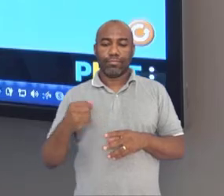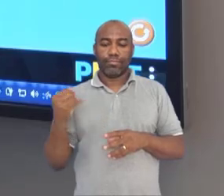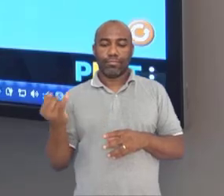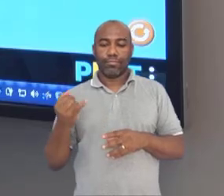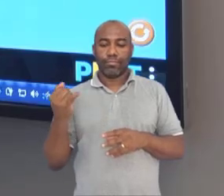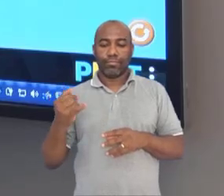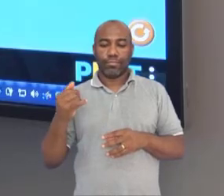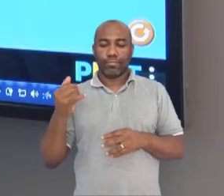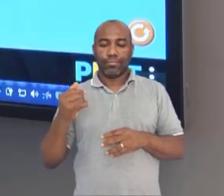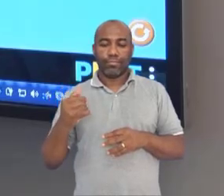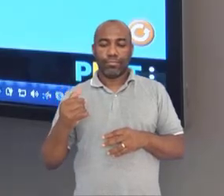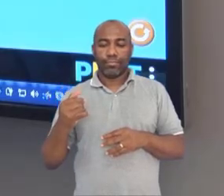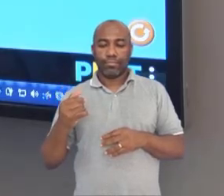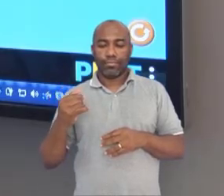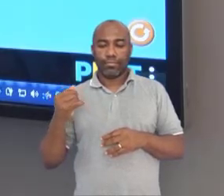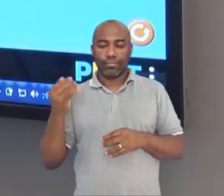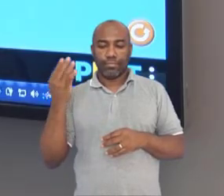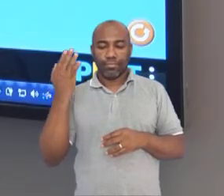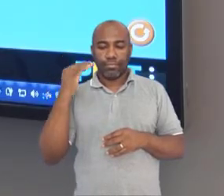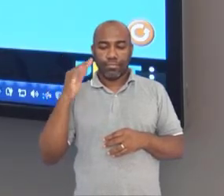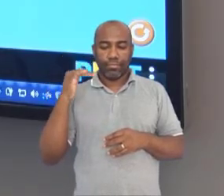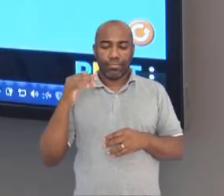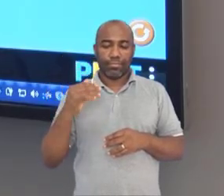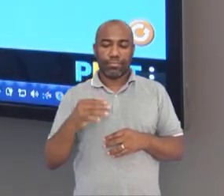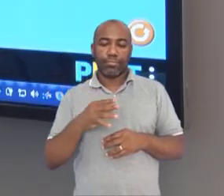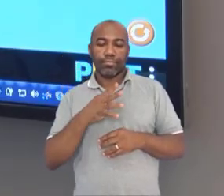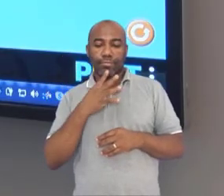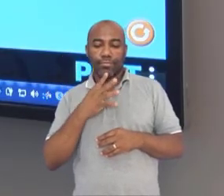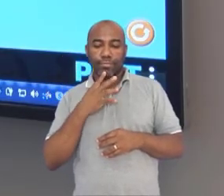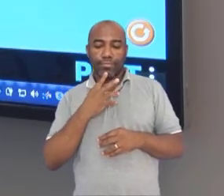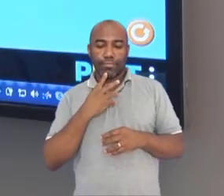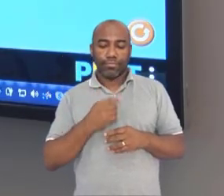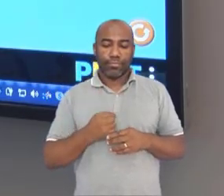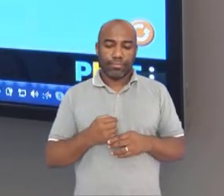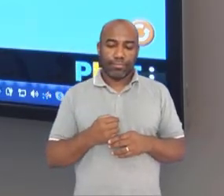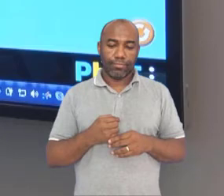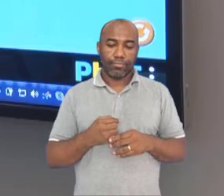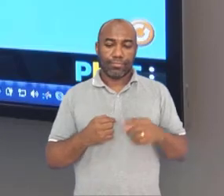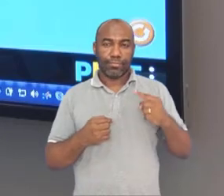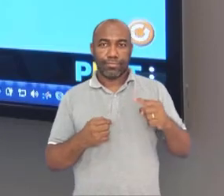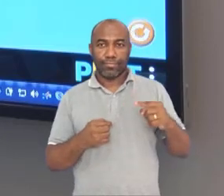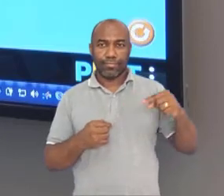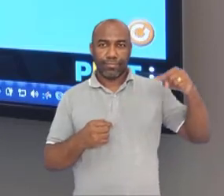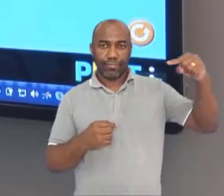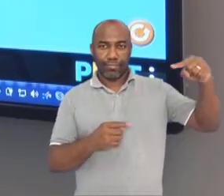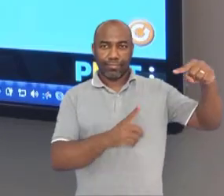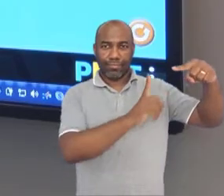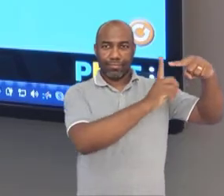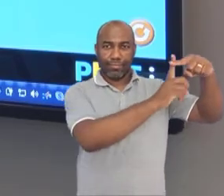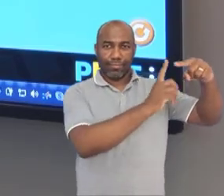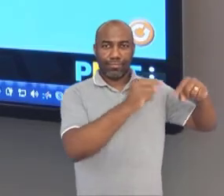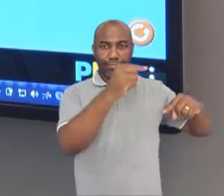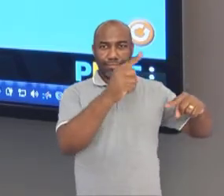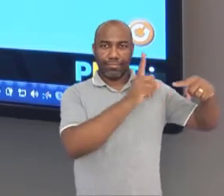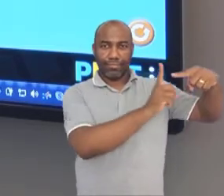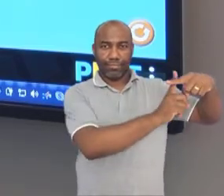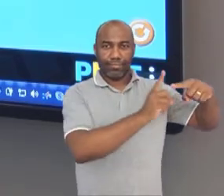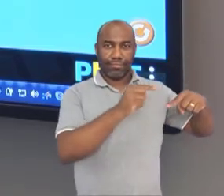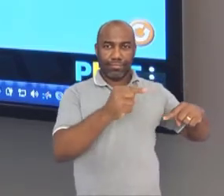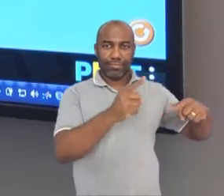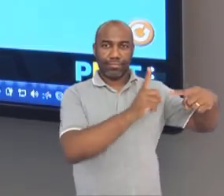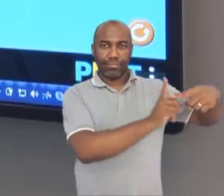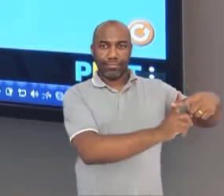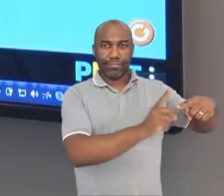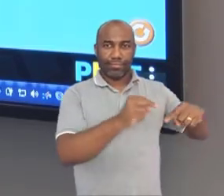me obedecendo, mas tudo bem, agora fui, olha lá, do negativo para o positivo. Lembrando que essas